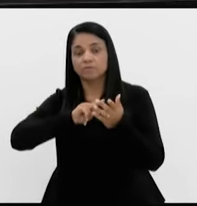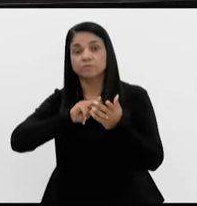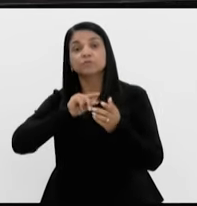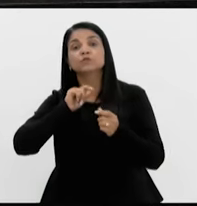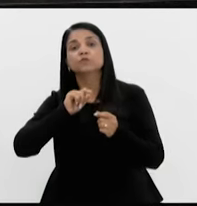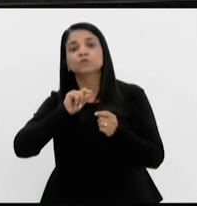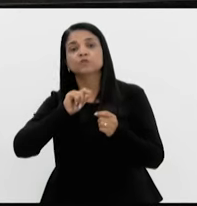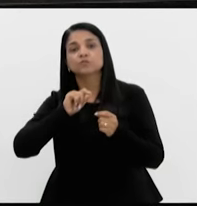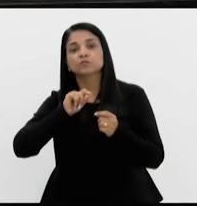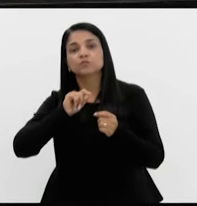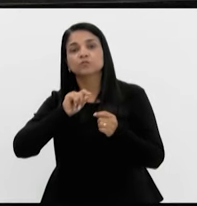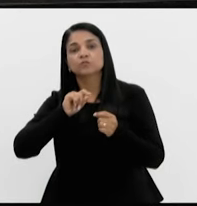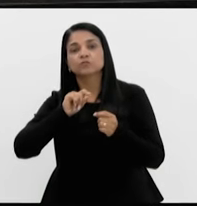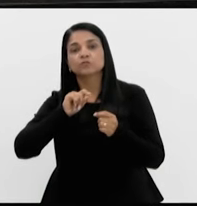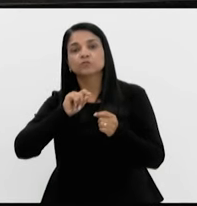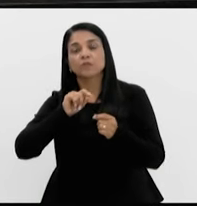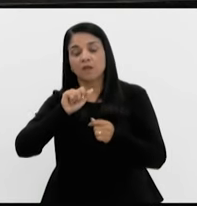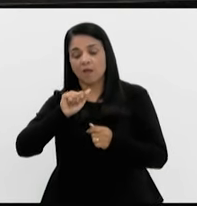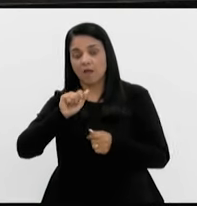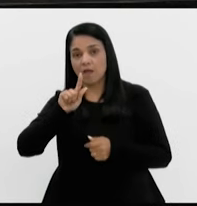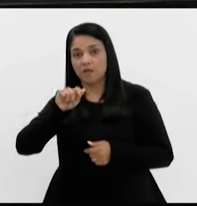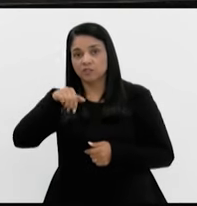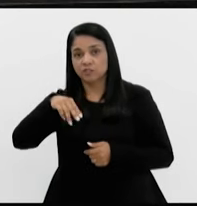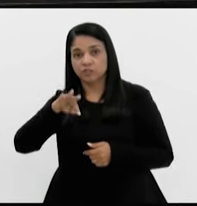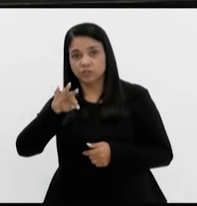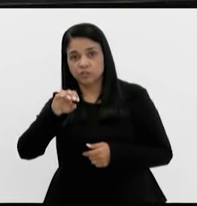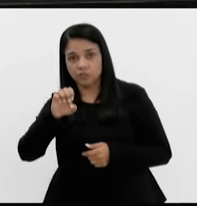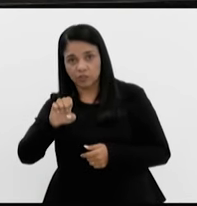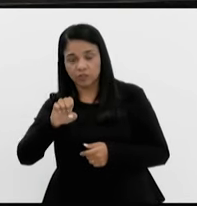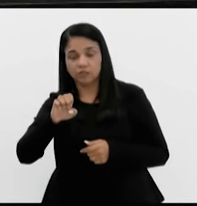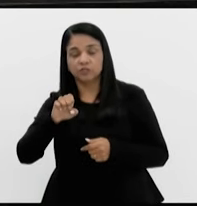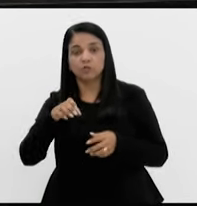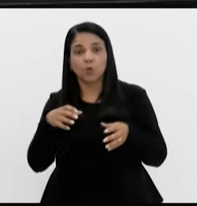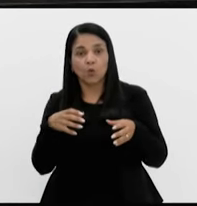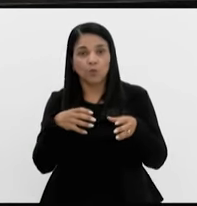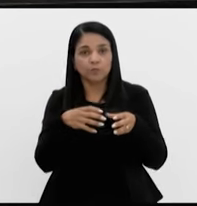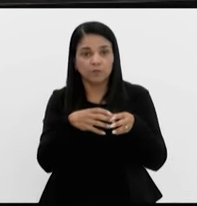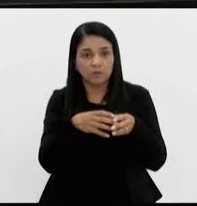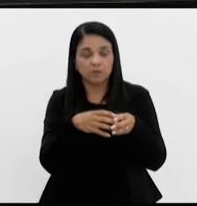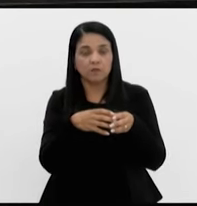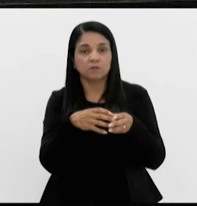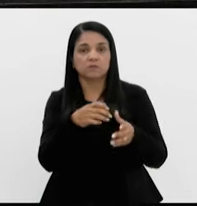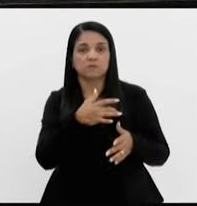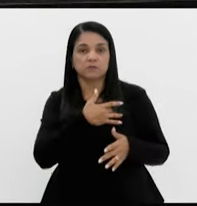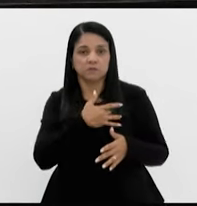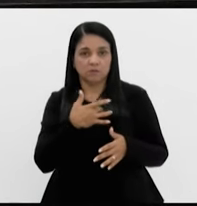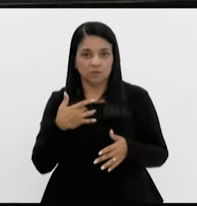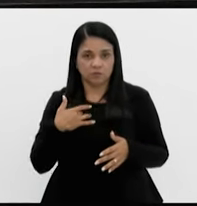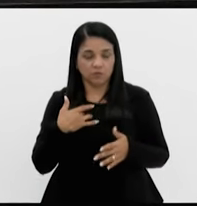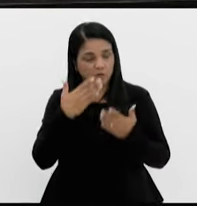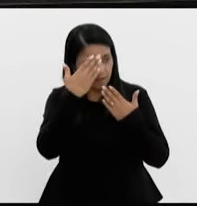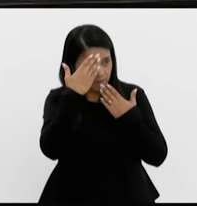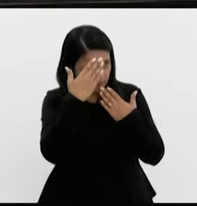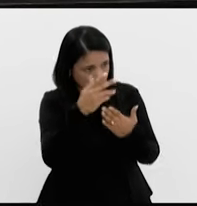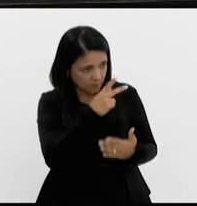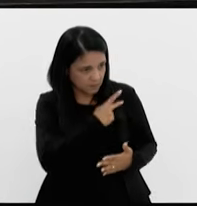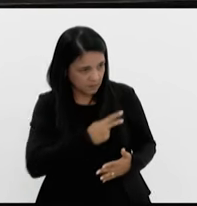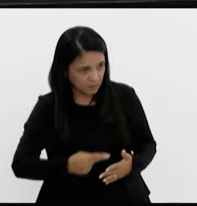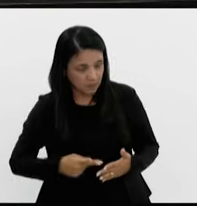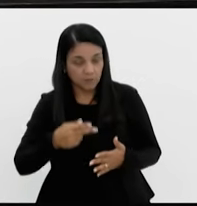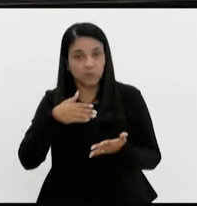questão dos agentes comunitários de saúde quero agradecer a presidência da casa por ter